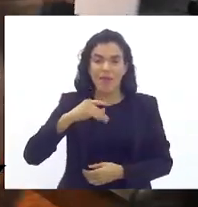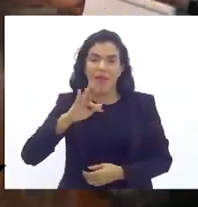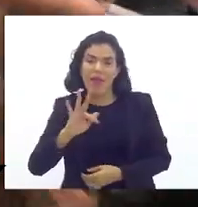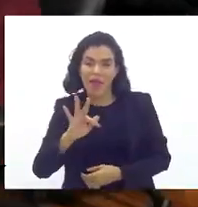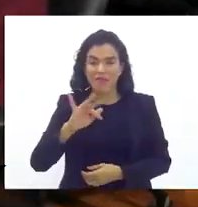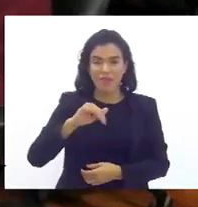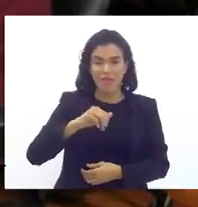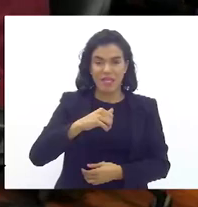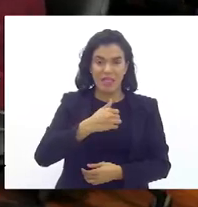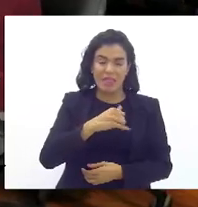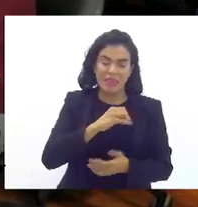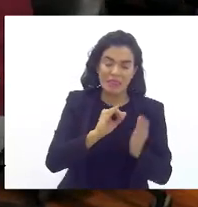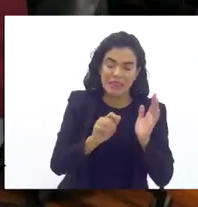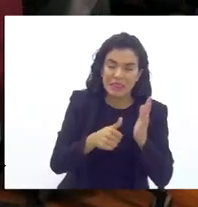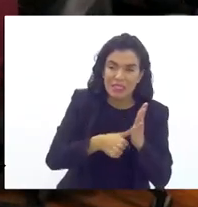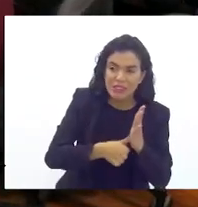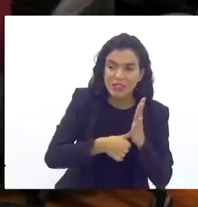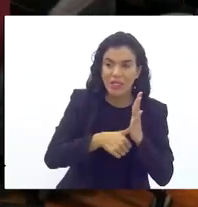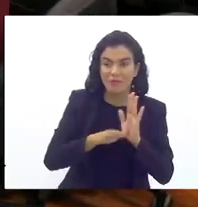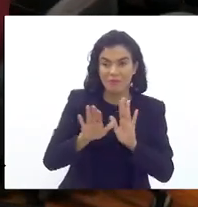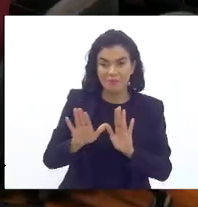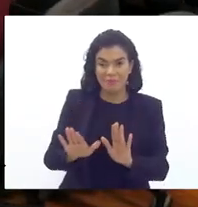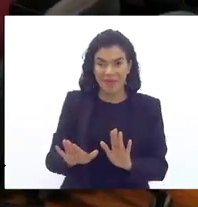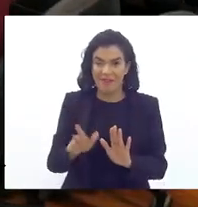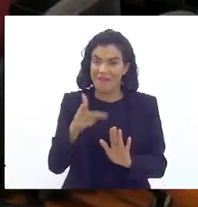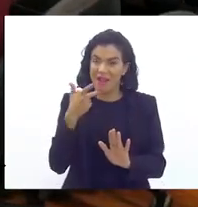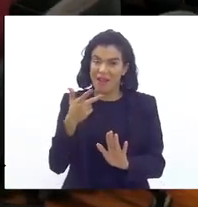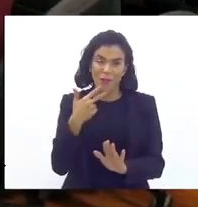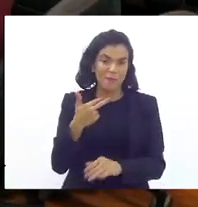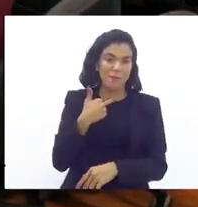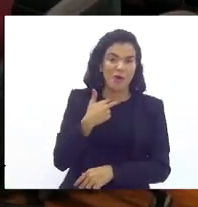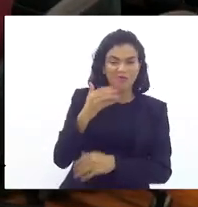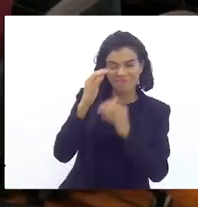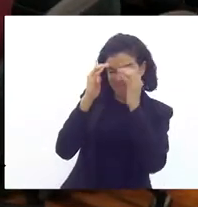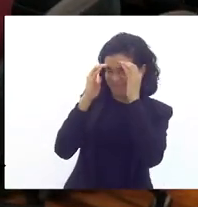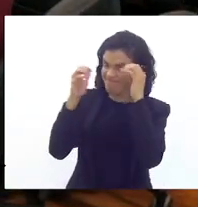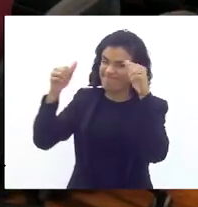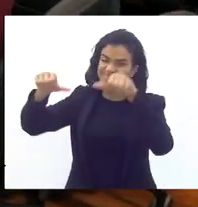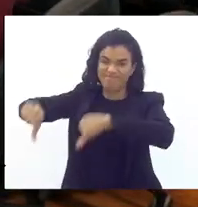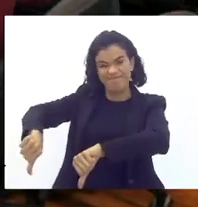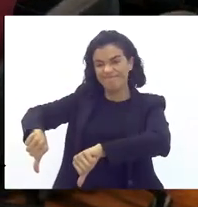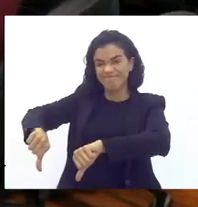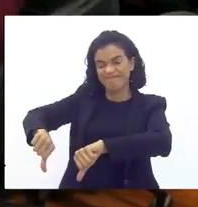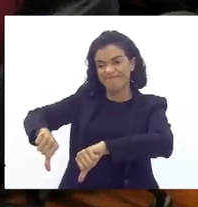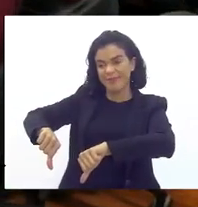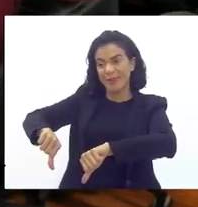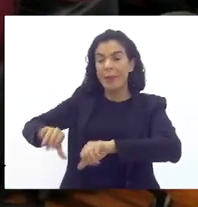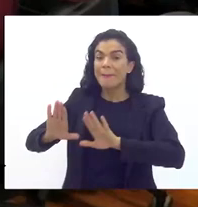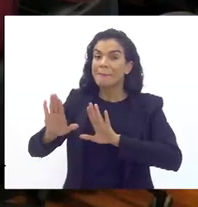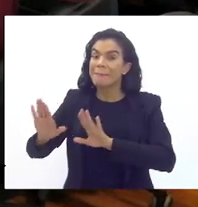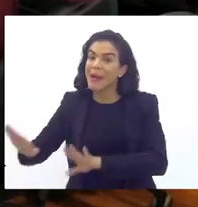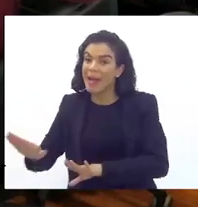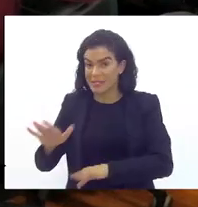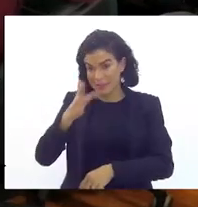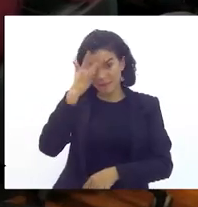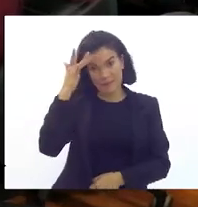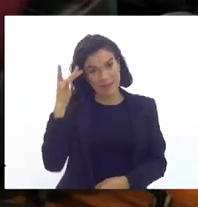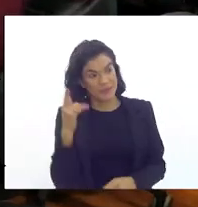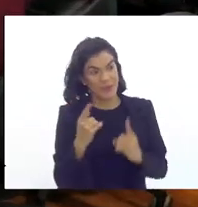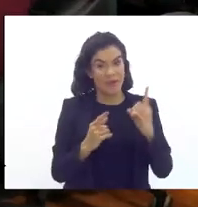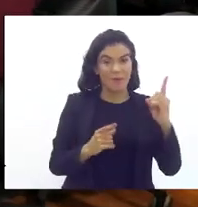daquele assaltante e mesmo assim negligência ou você diz respeito a você mas quando outra pessoa